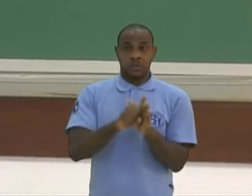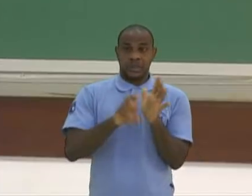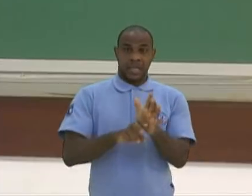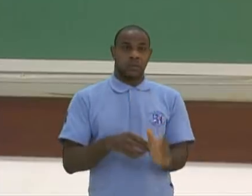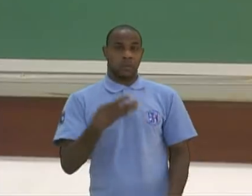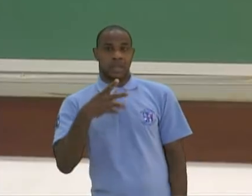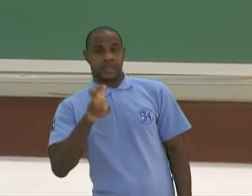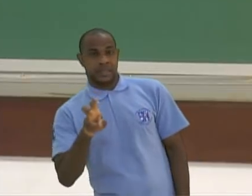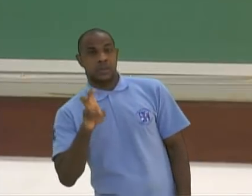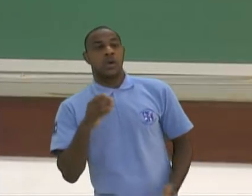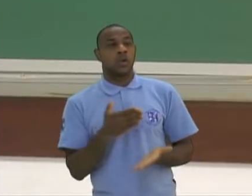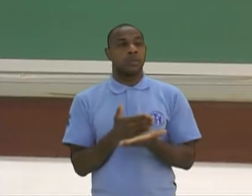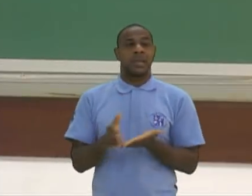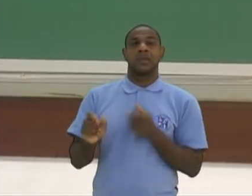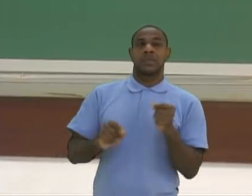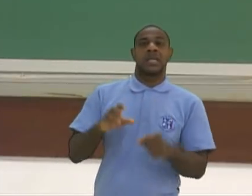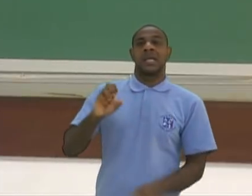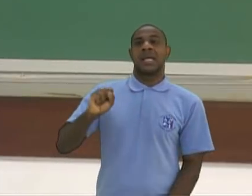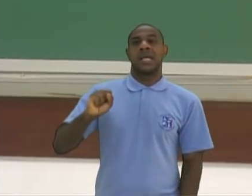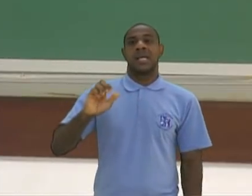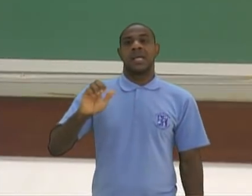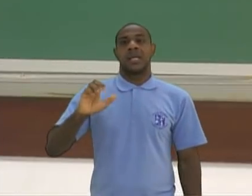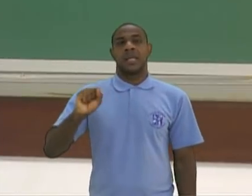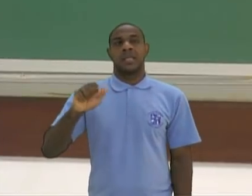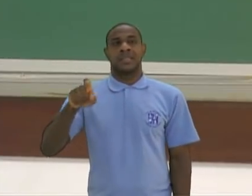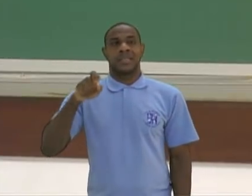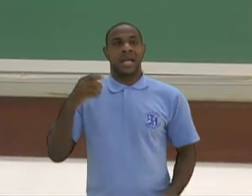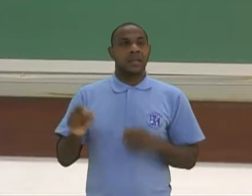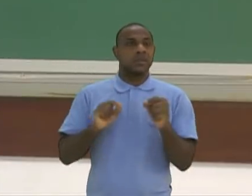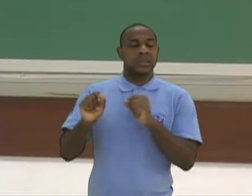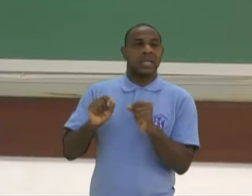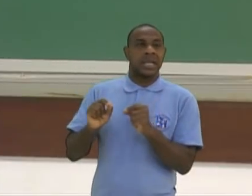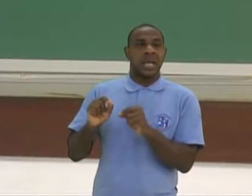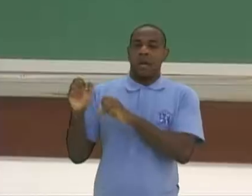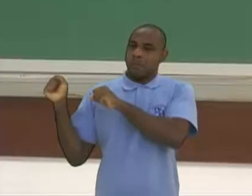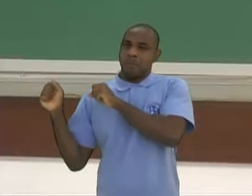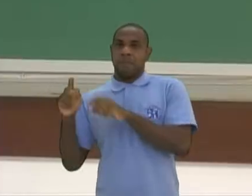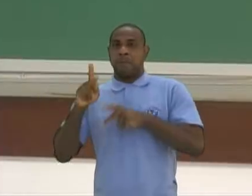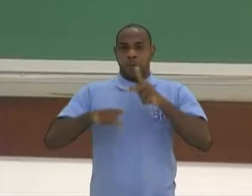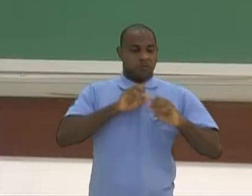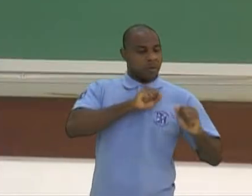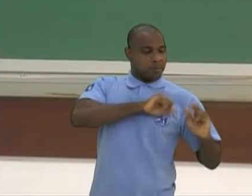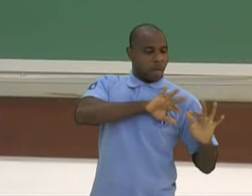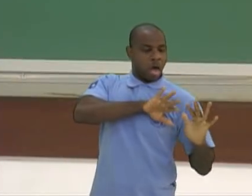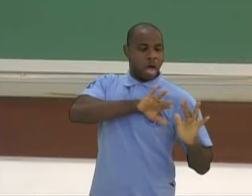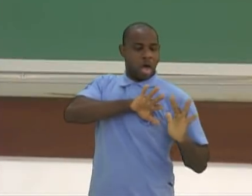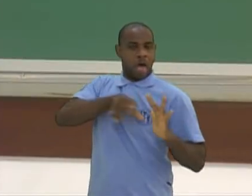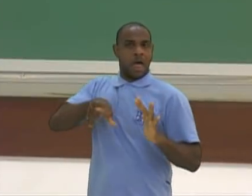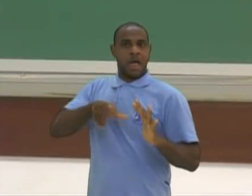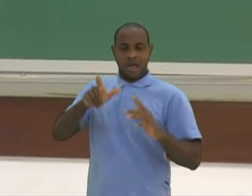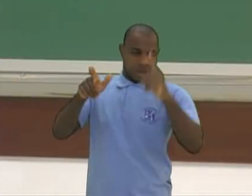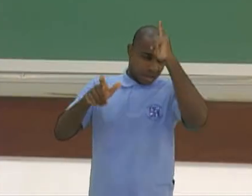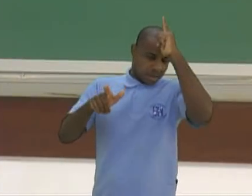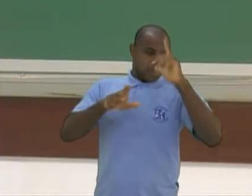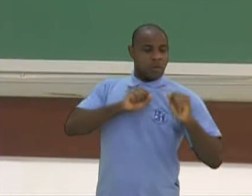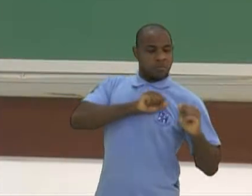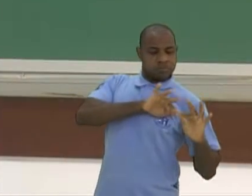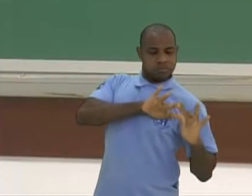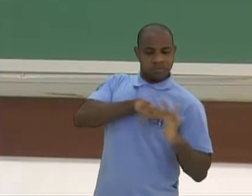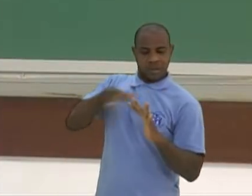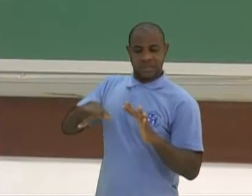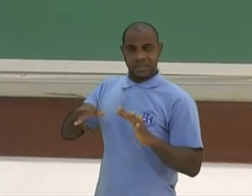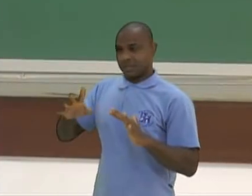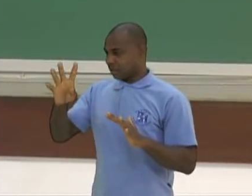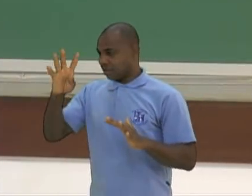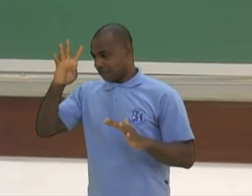V, começam os chamados saques, né? Invasões dos povos germanos dentro do Império Romano. Isso é muito importante vocês entenderem.